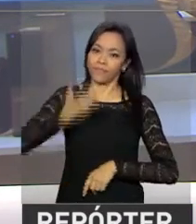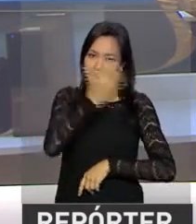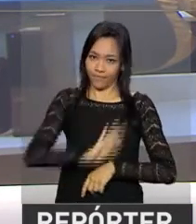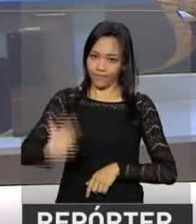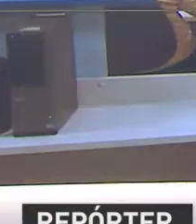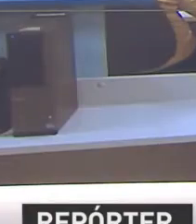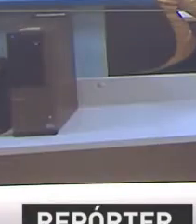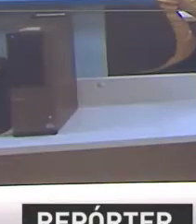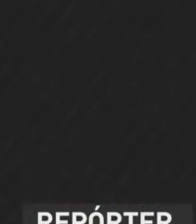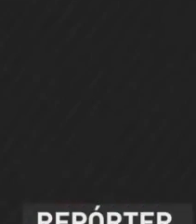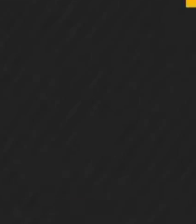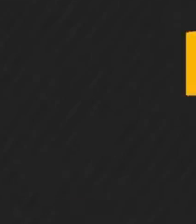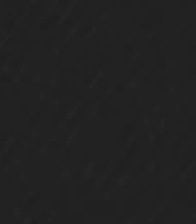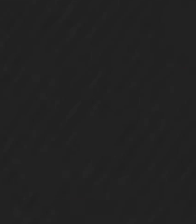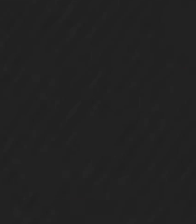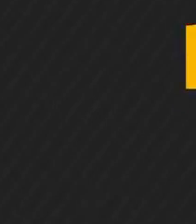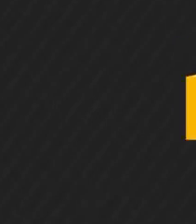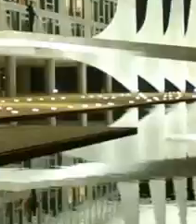federal